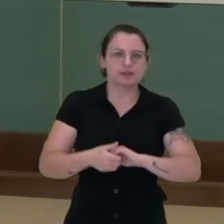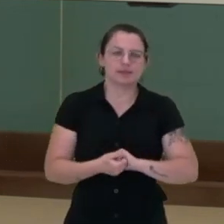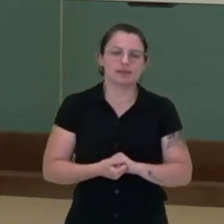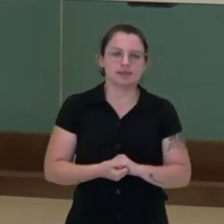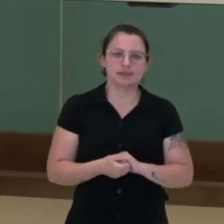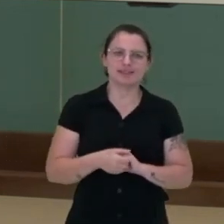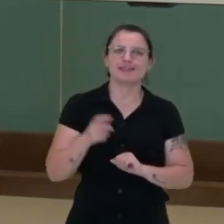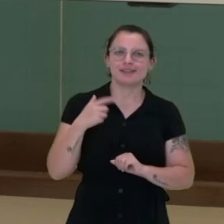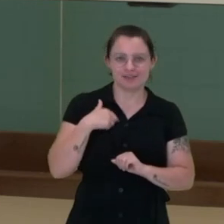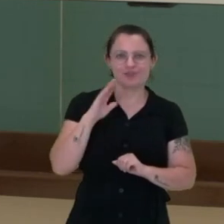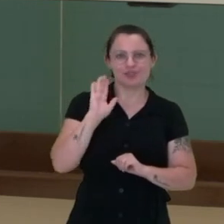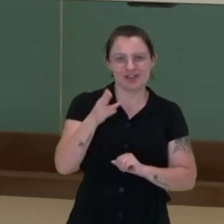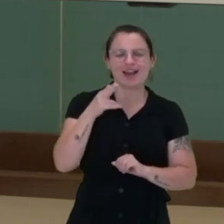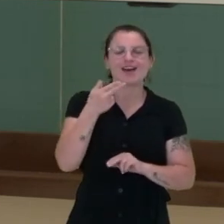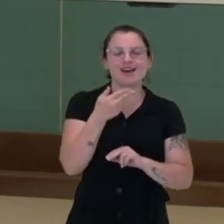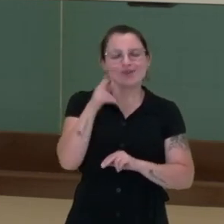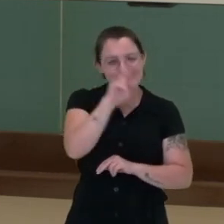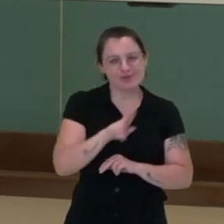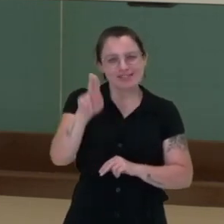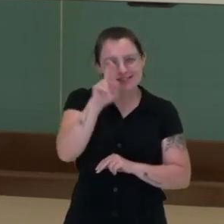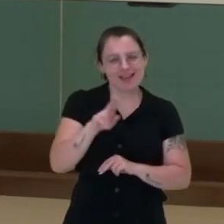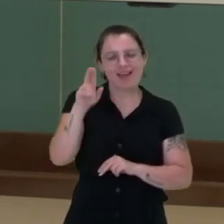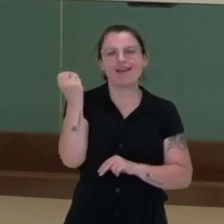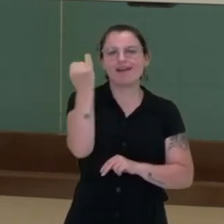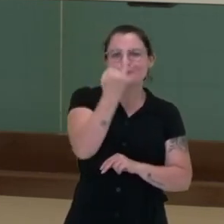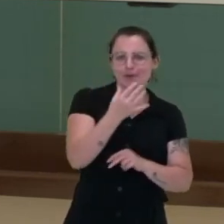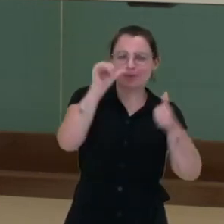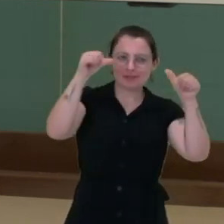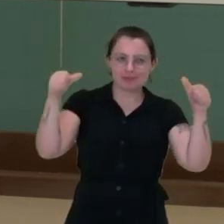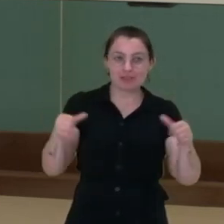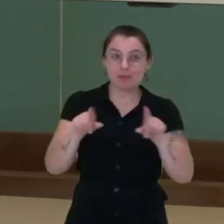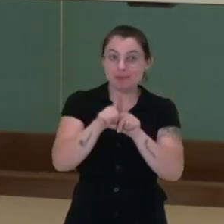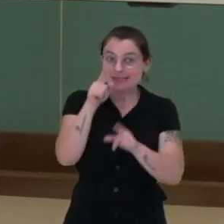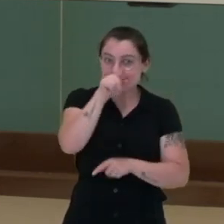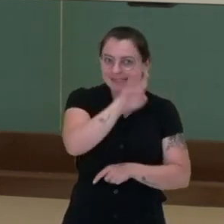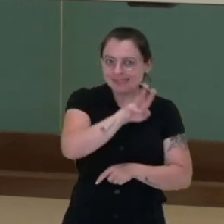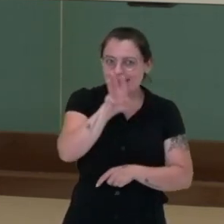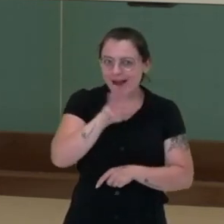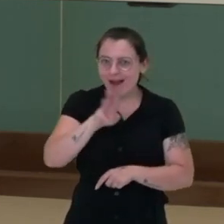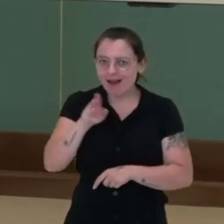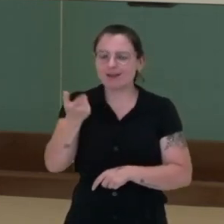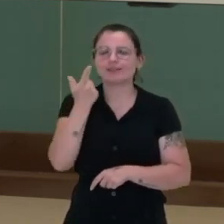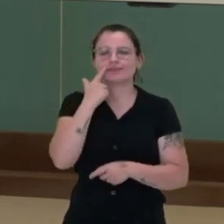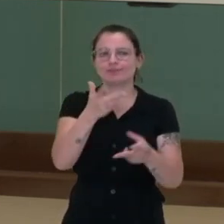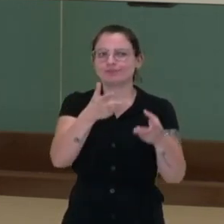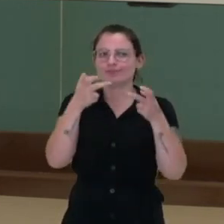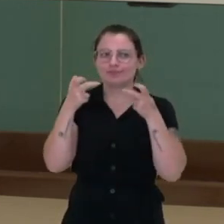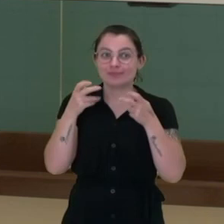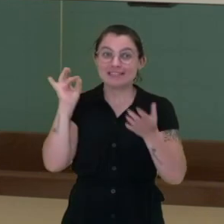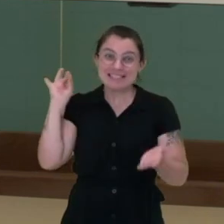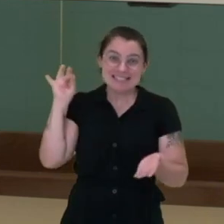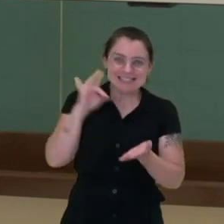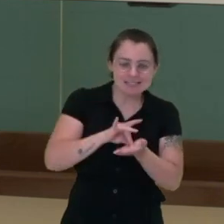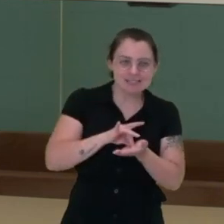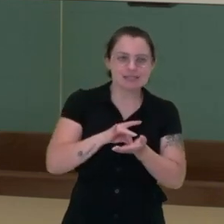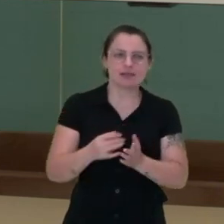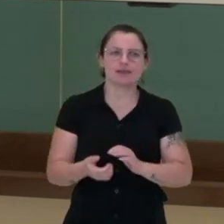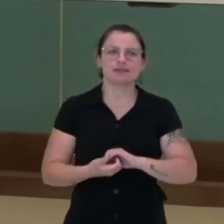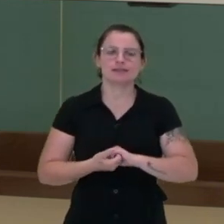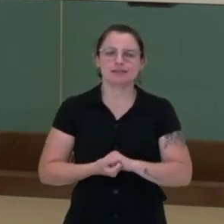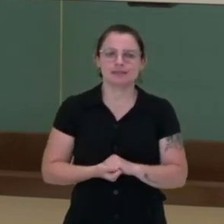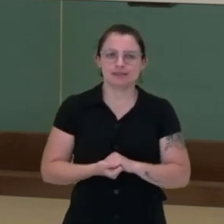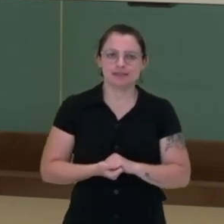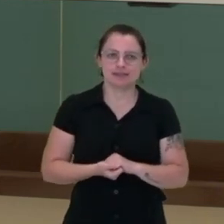algumas imagens ilustrativas, mas nesse site você vai reparar em imagens reais que